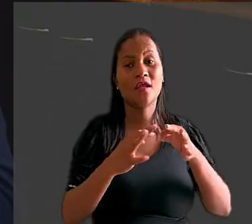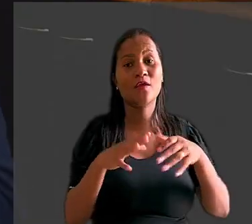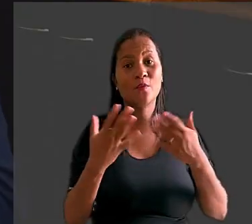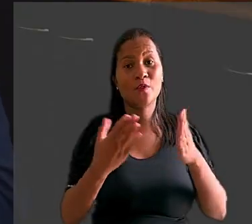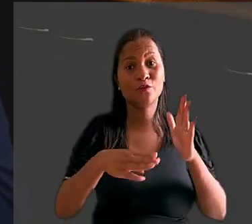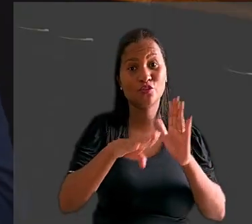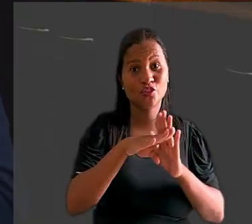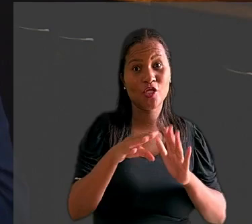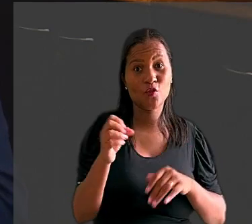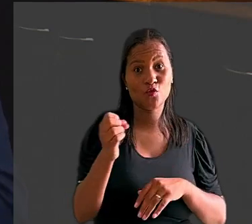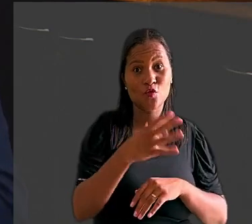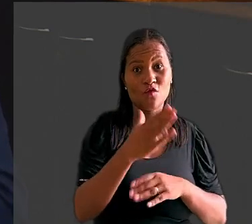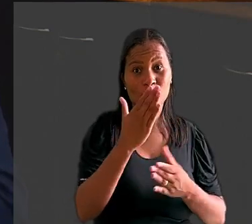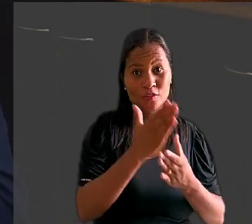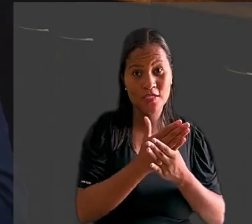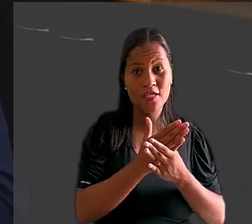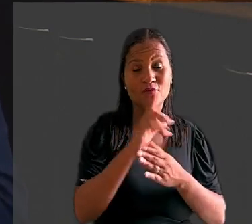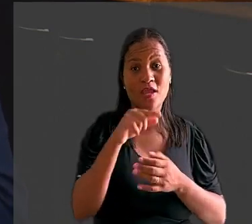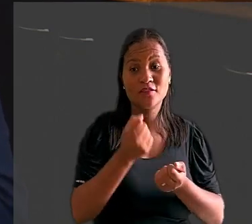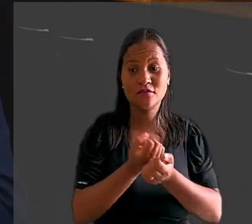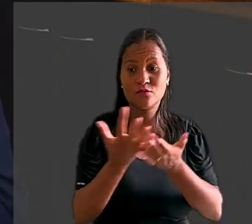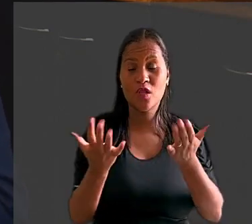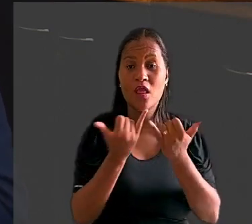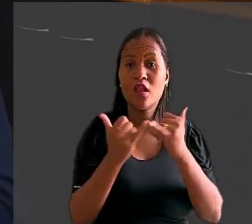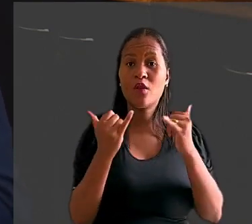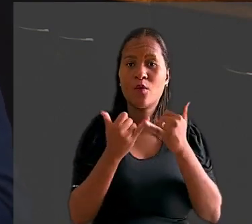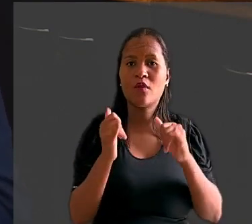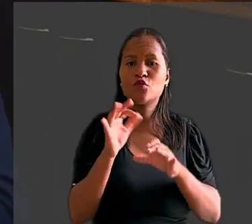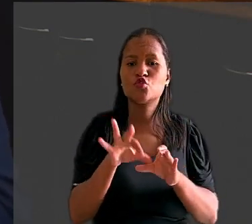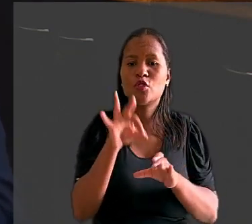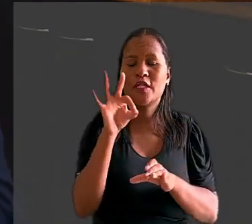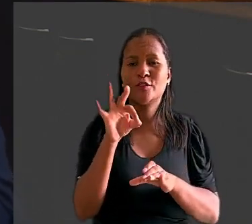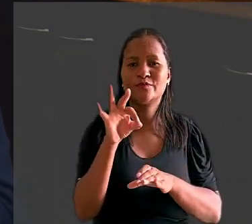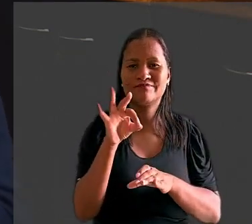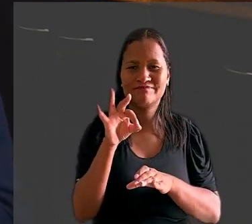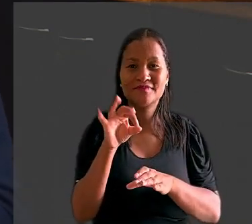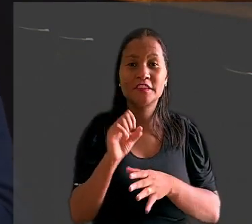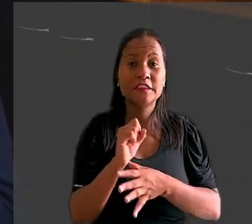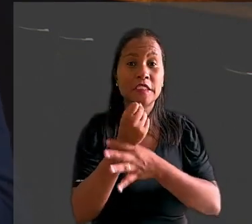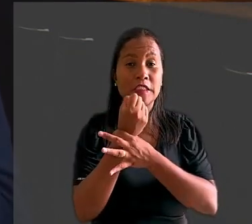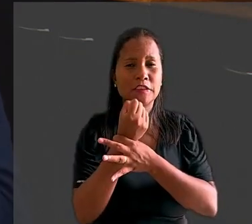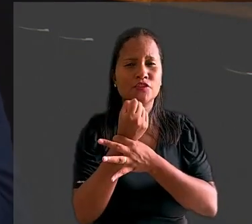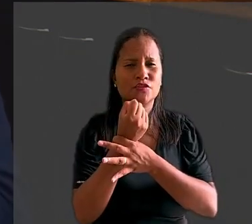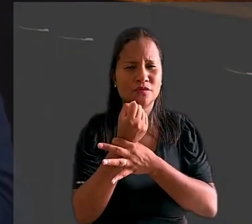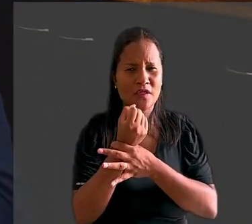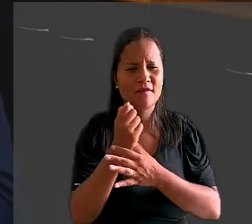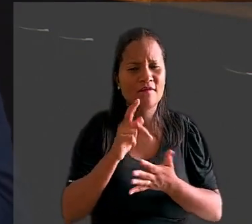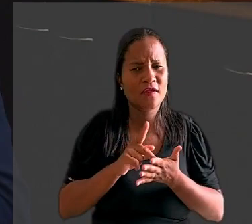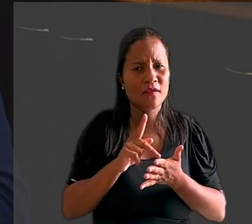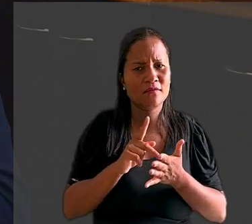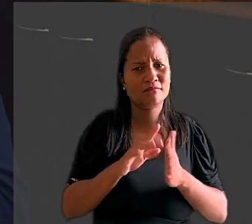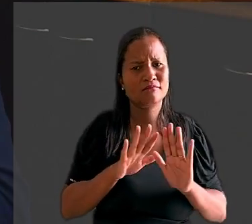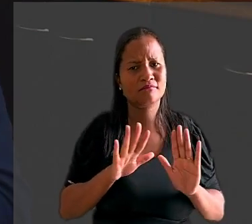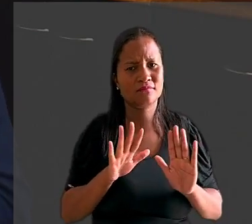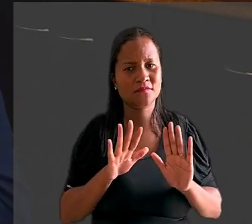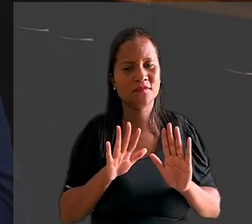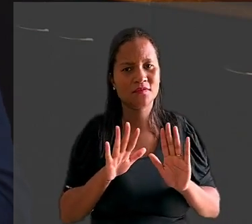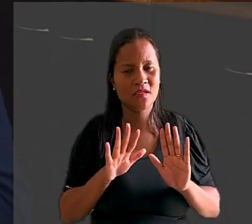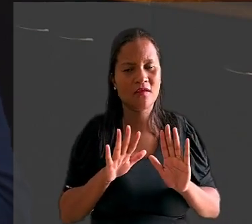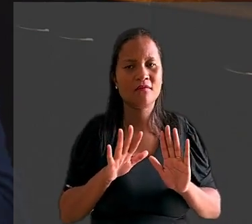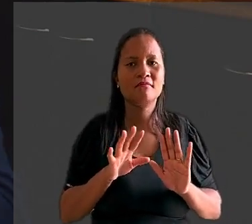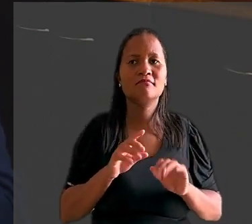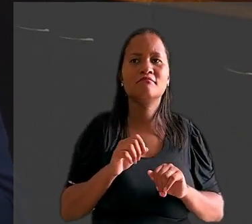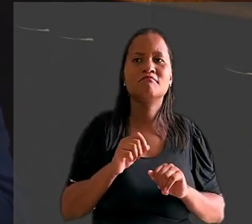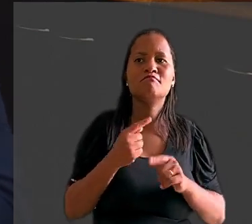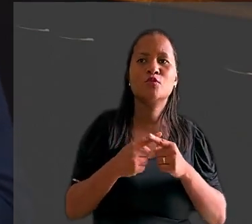questão. Quando chega um caso novo aqui, ele é distribuído eletronicamente por sorteio. Isso garante uma isonomia entre as